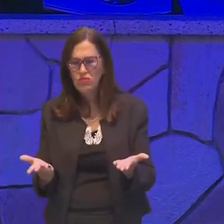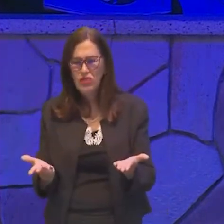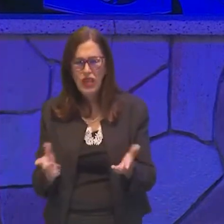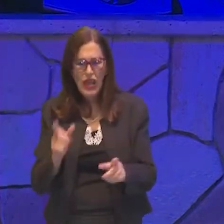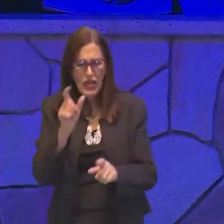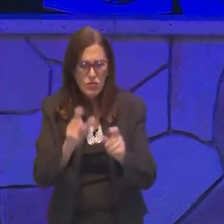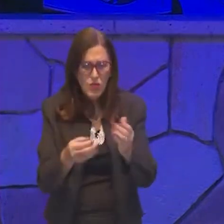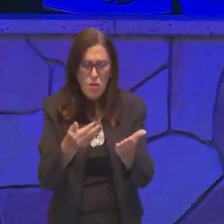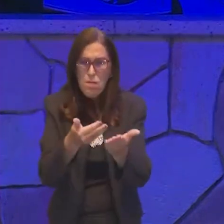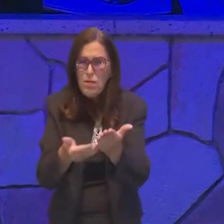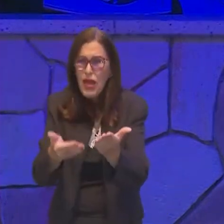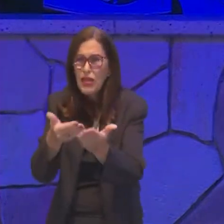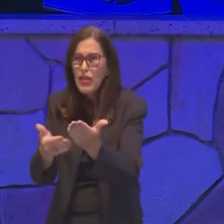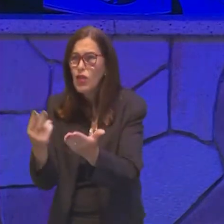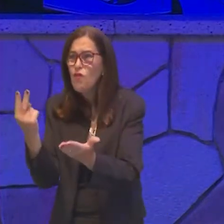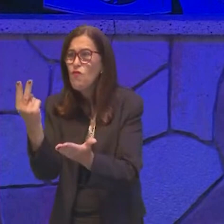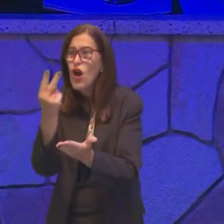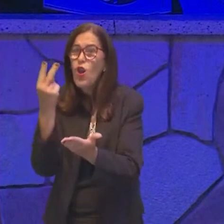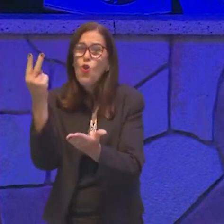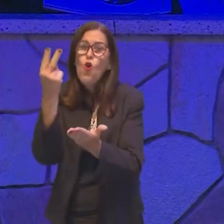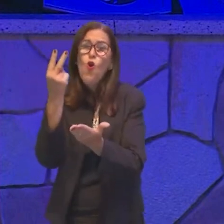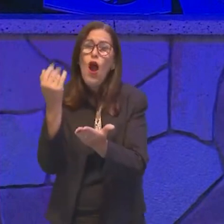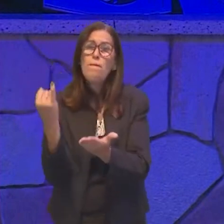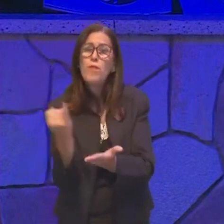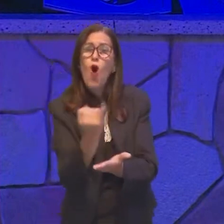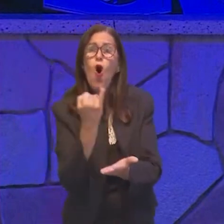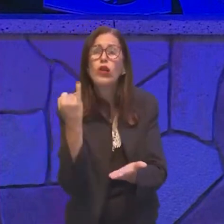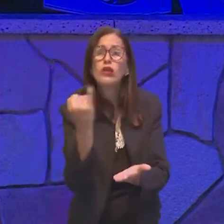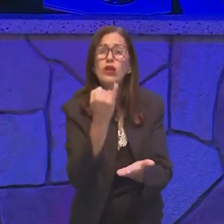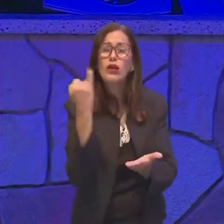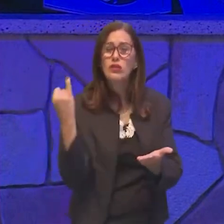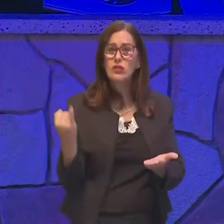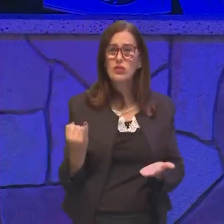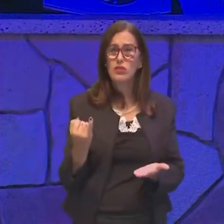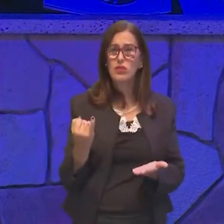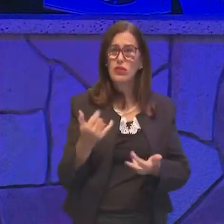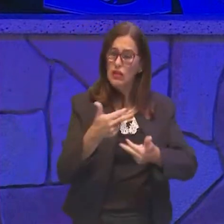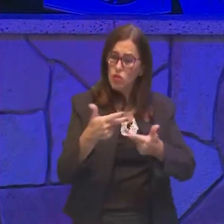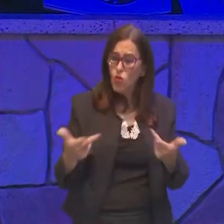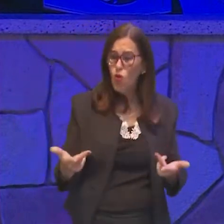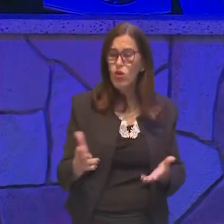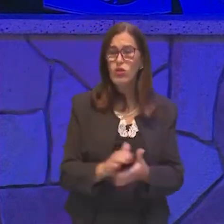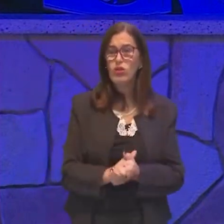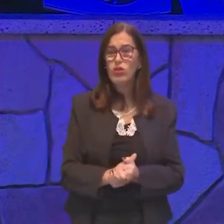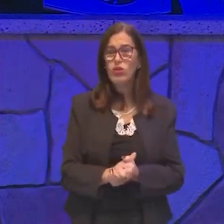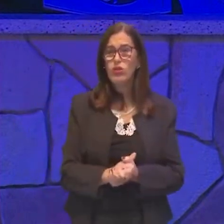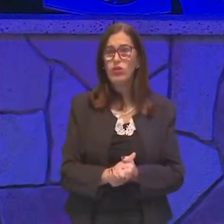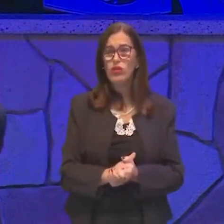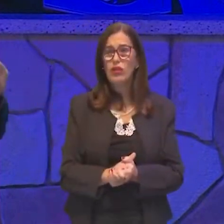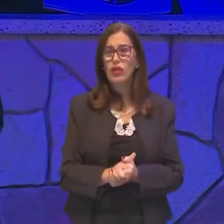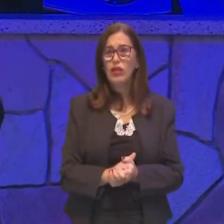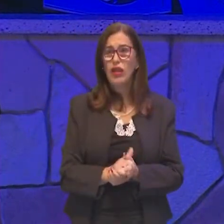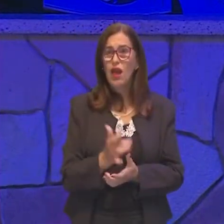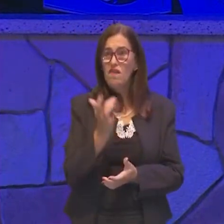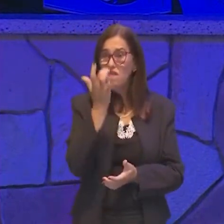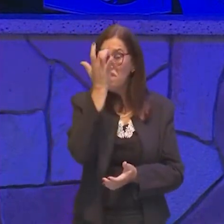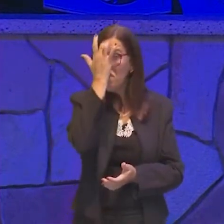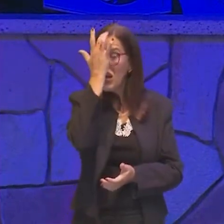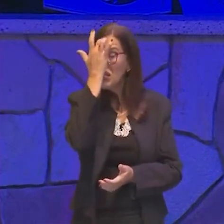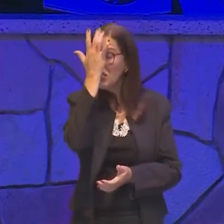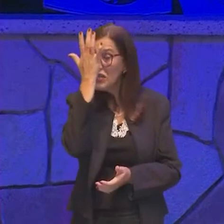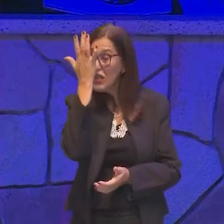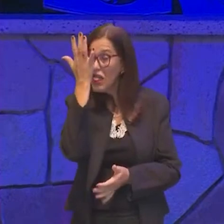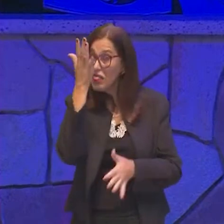vão perdendo o valor das coisas, vão perdendo a importância das coisas, e essa facilidade muitas vezes